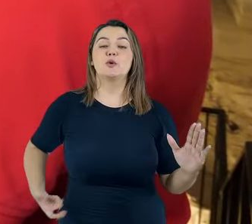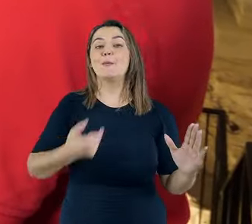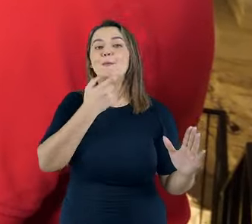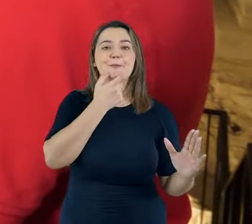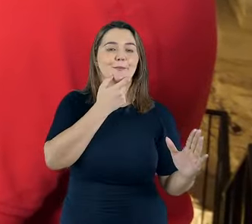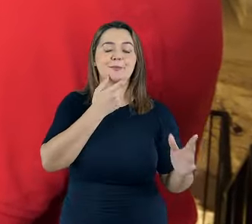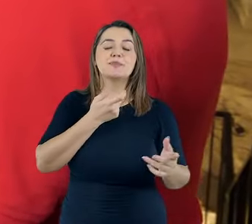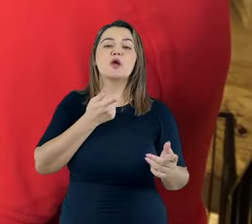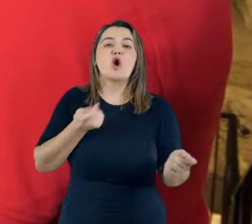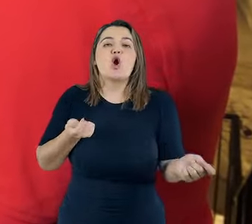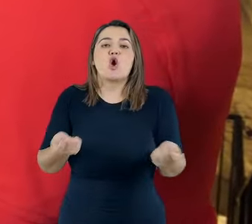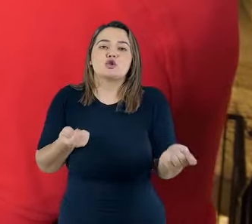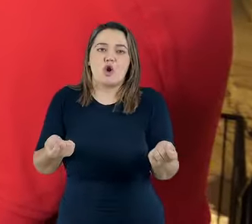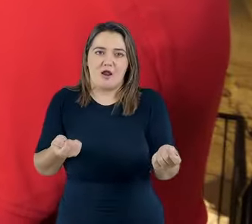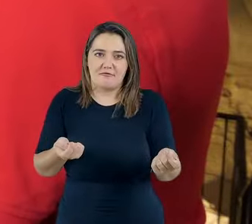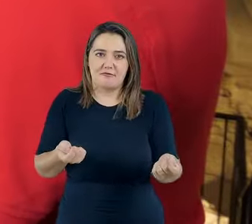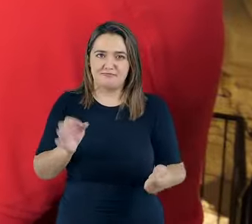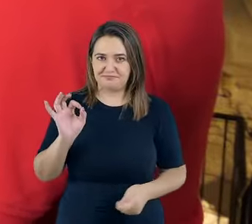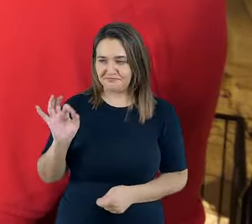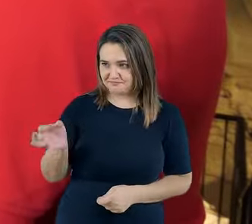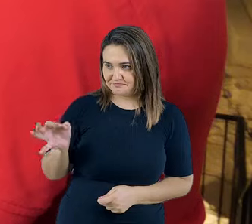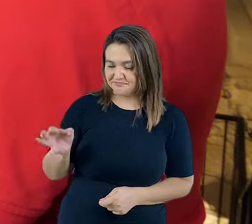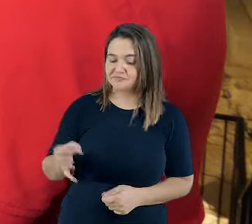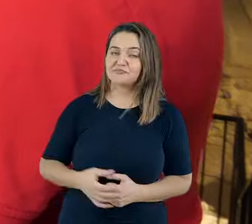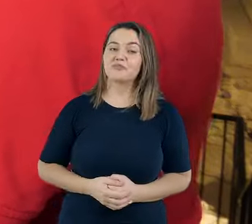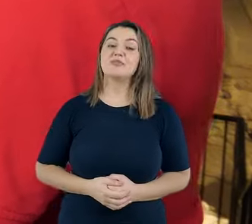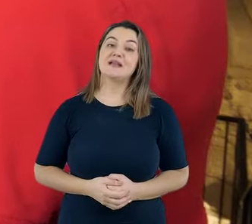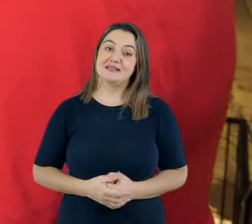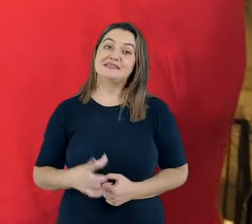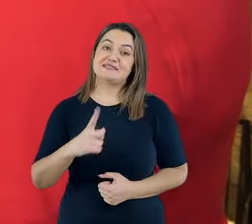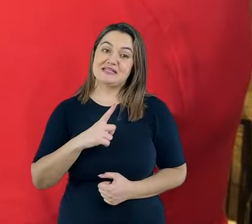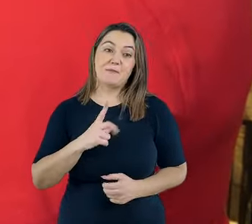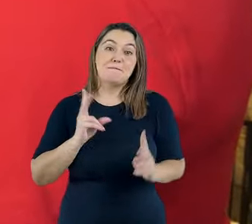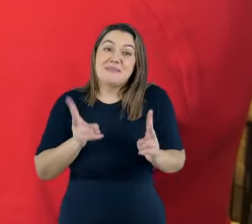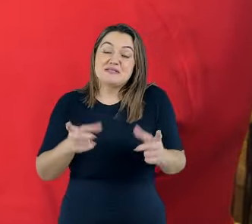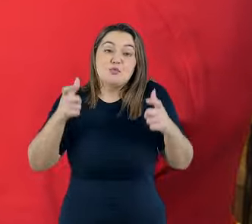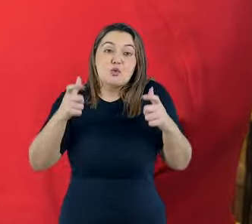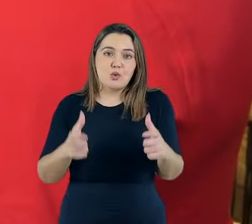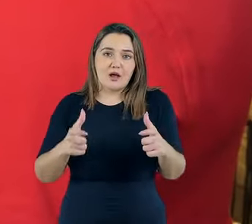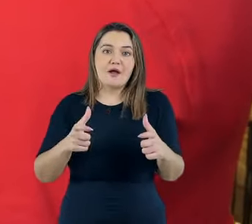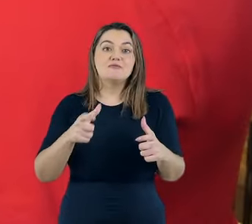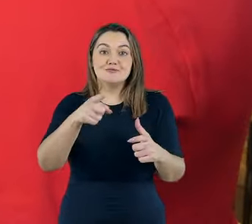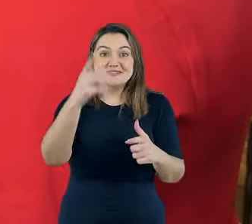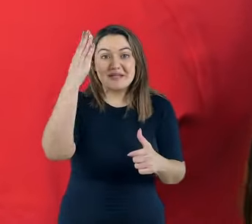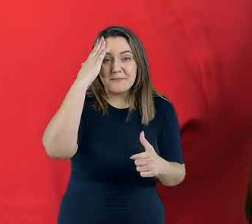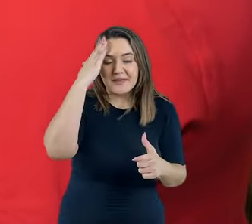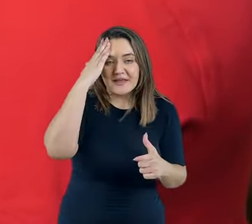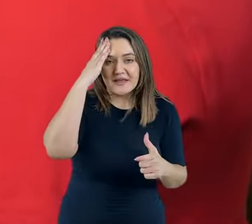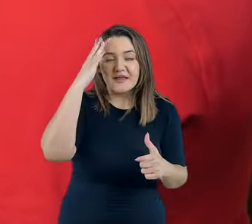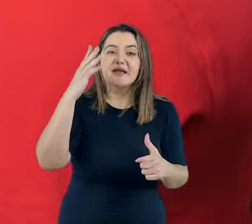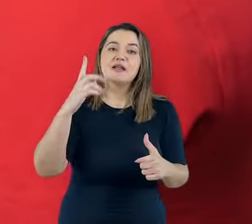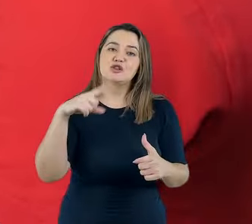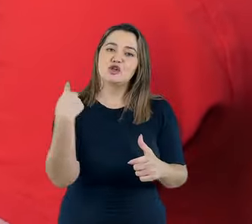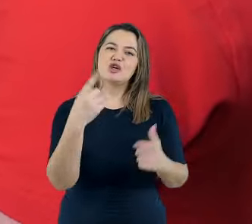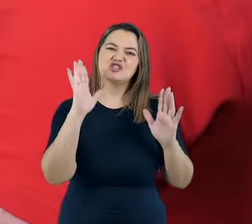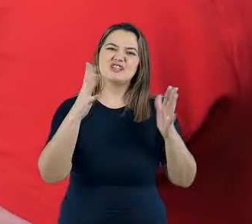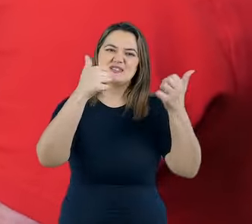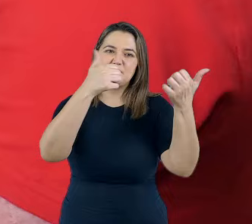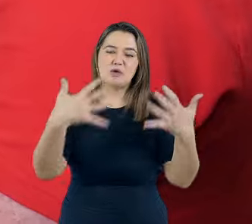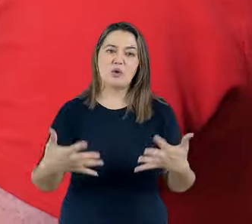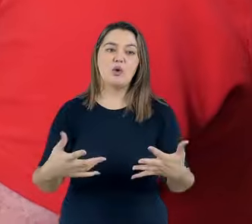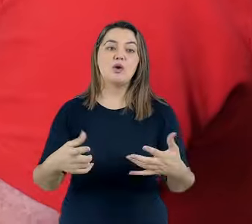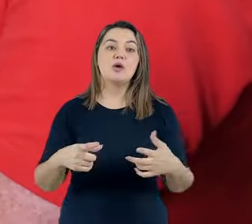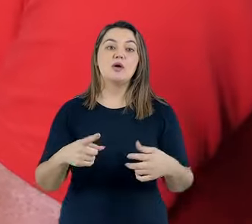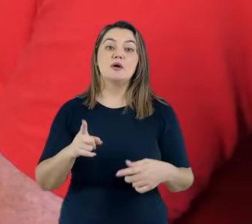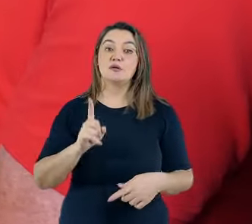terra de Israel, que eles chamavam na época de Palestina, não é isso? Então, nós temos realmente o mesmo lugar. E só para o pessoal de casa ver, Ariel, que a gente tinha